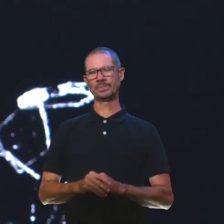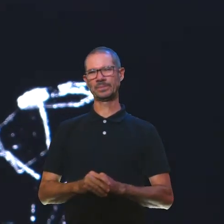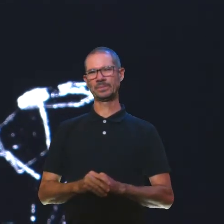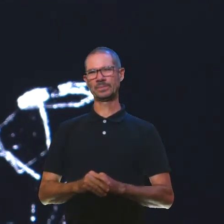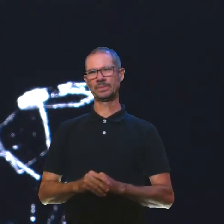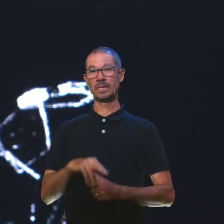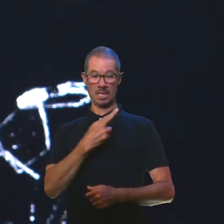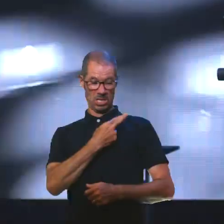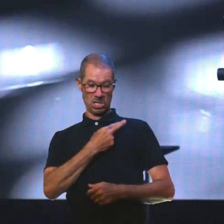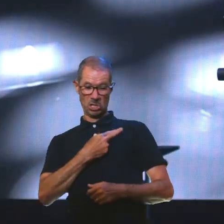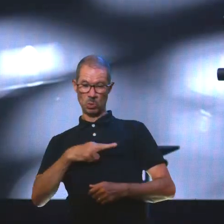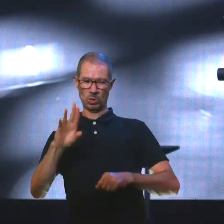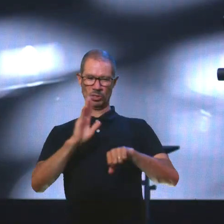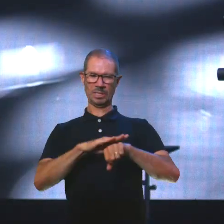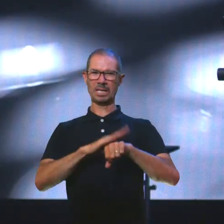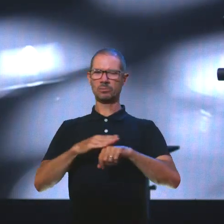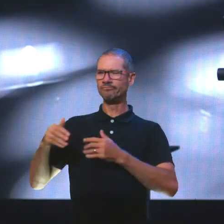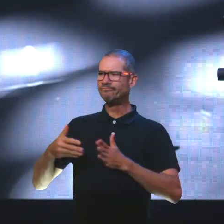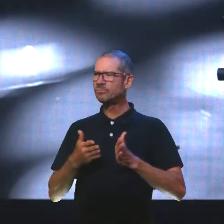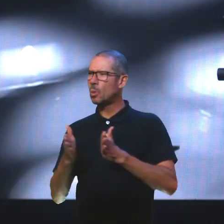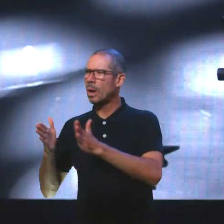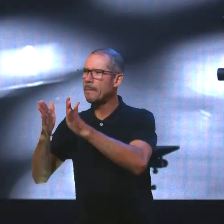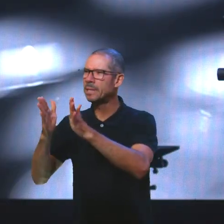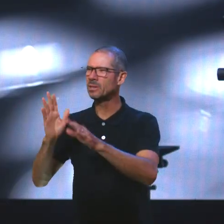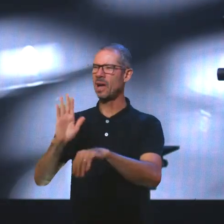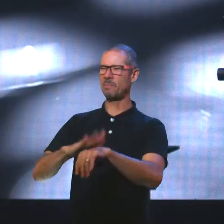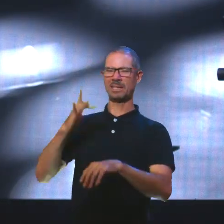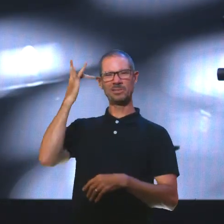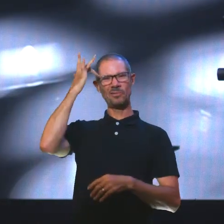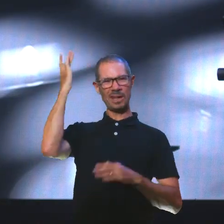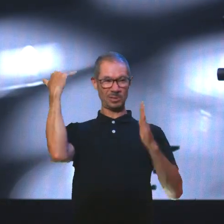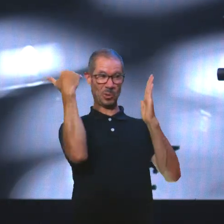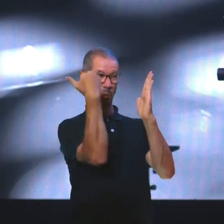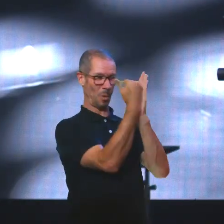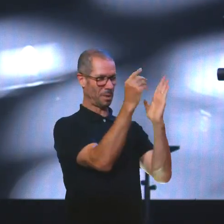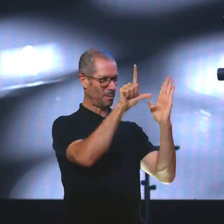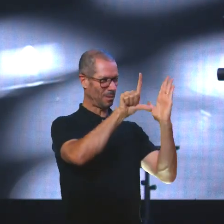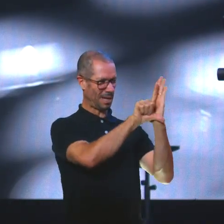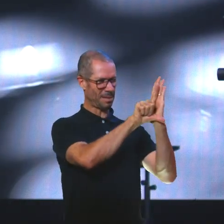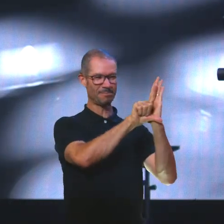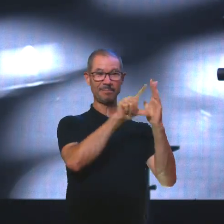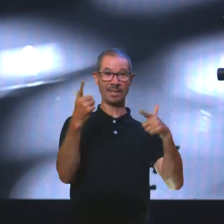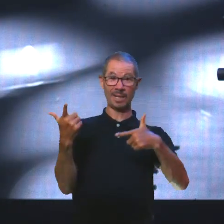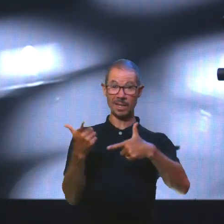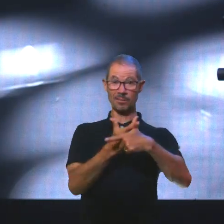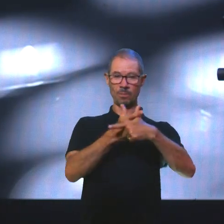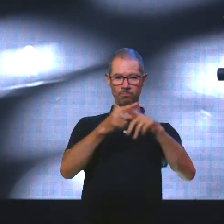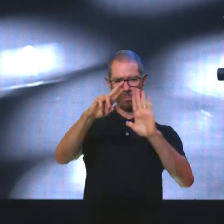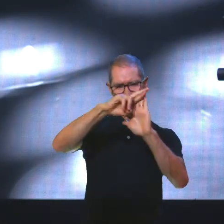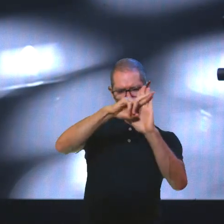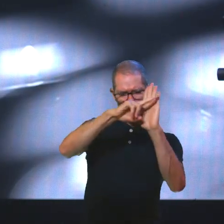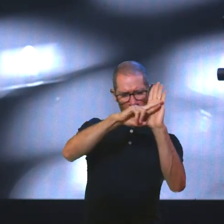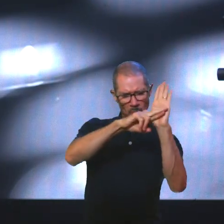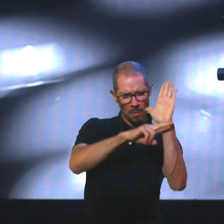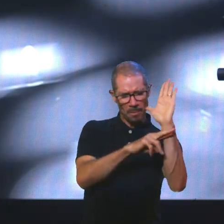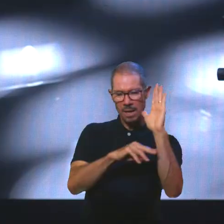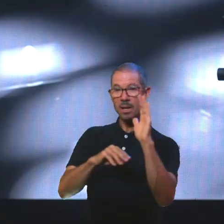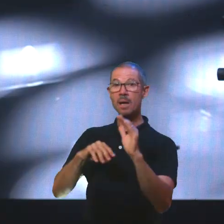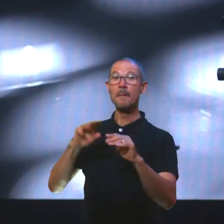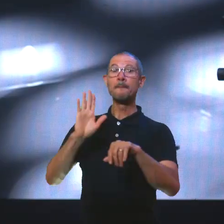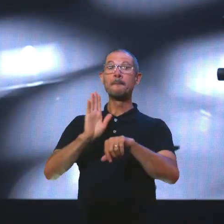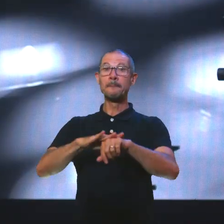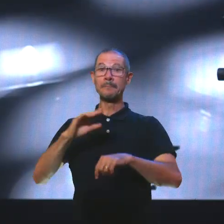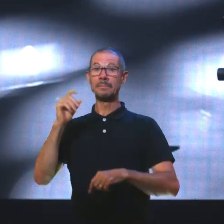a religiosidade é um caminho que muitas vezes parece ser mais fácil. Cumprir uma série de leis, deveres, é muito mais fácil do que investir tempo no secreto. Sabe por